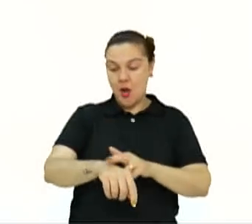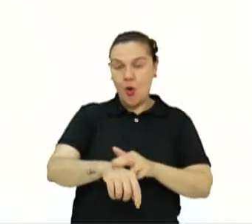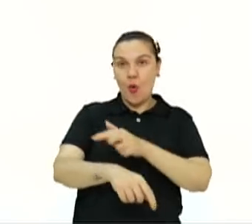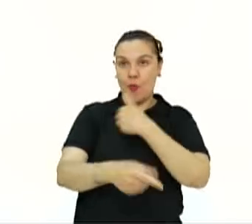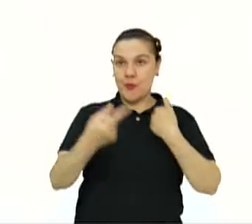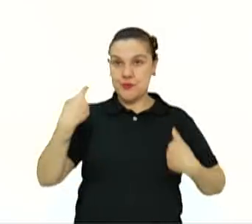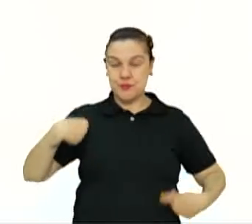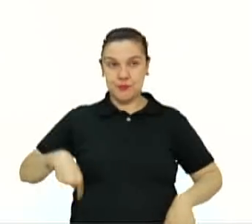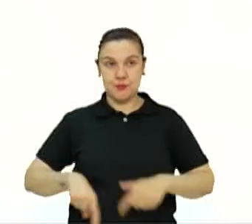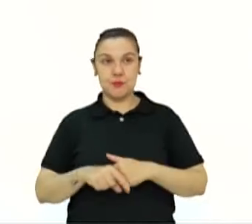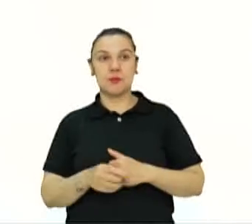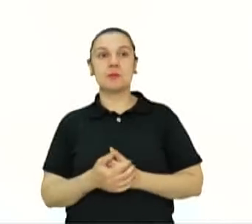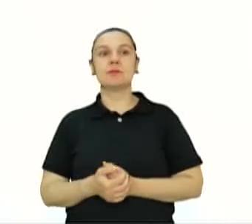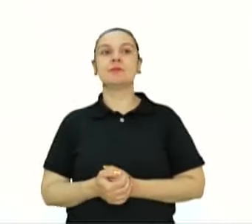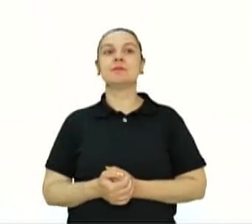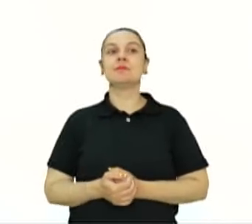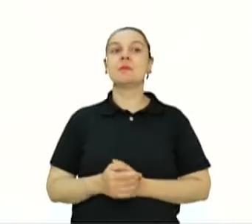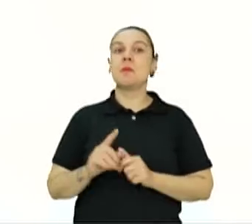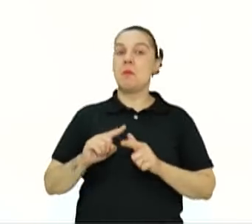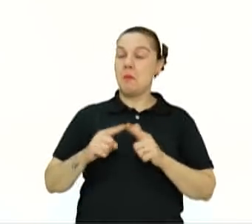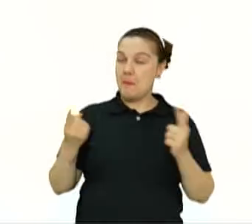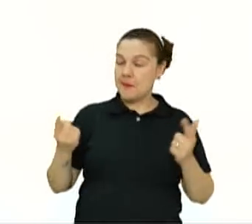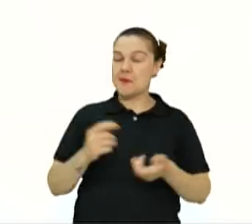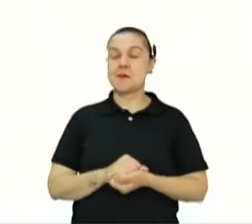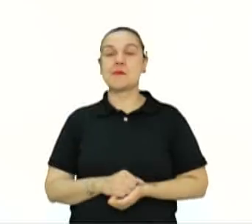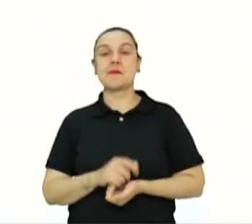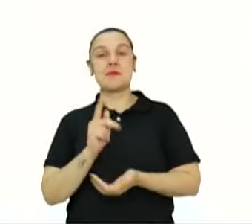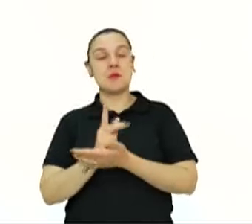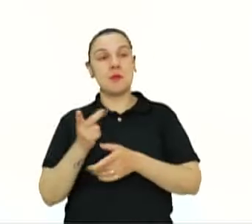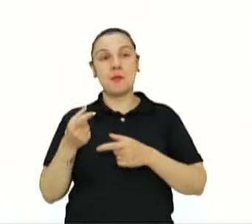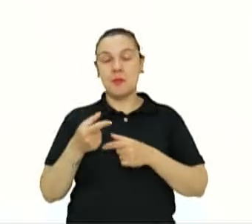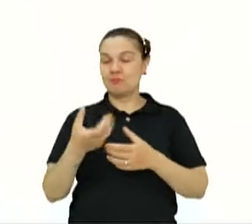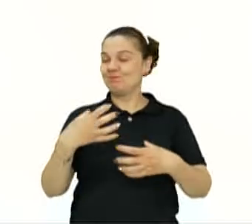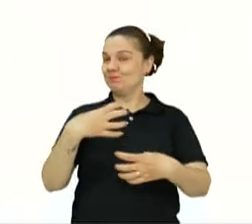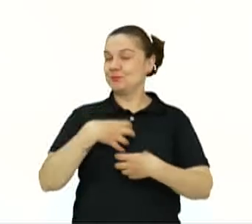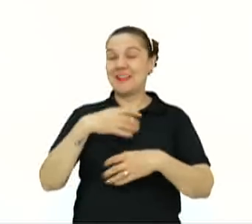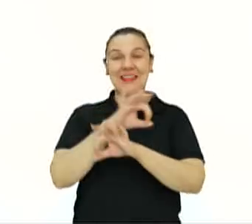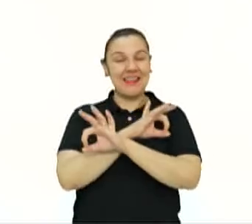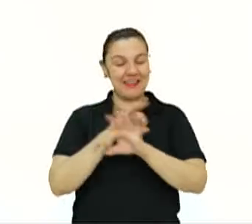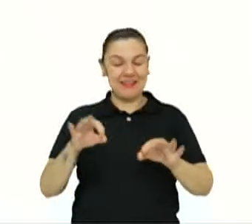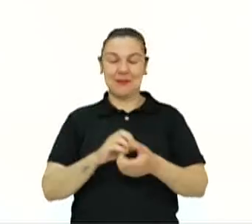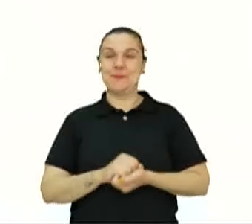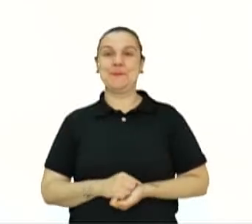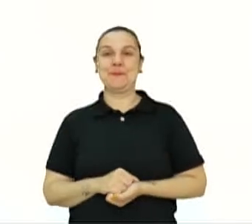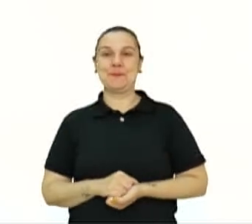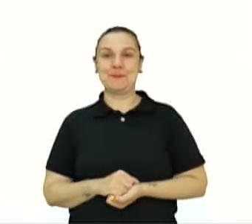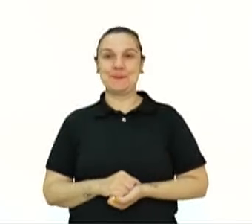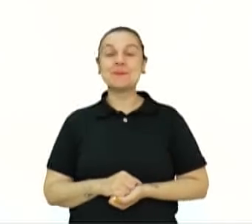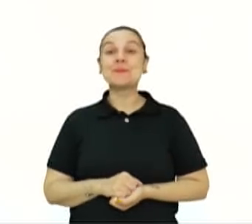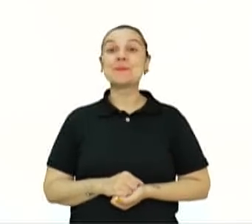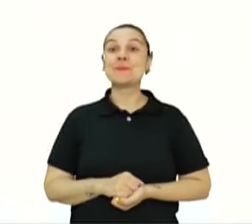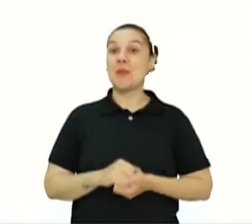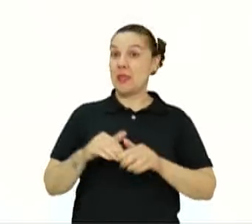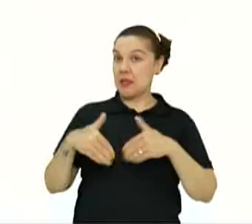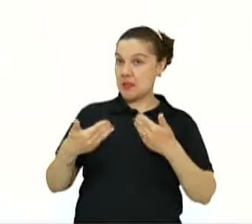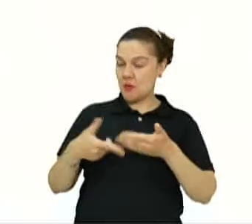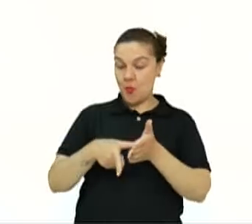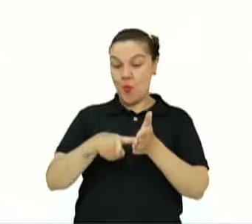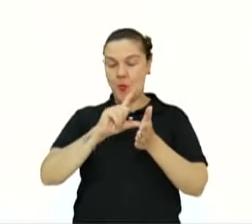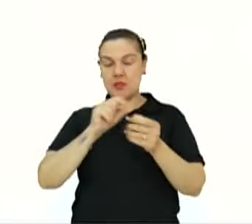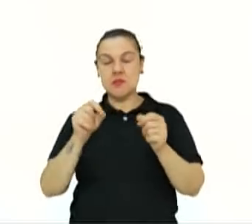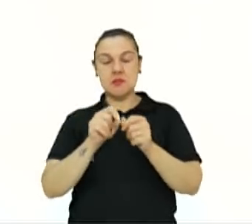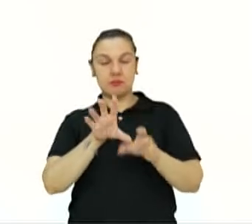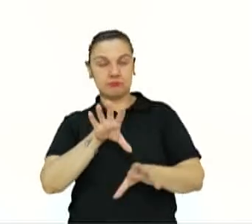corpo, mas lembra sempre que por um bom tempo, geralmente a pessoa é assintomática, né? Então, quanto antes fizer